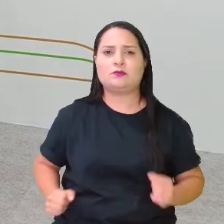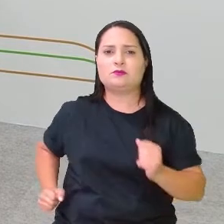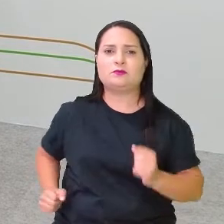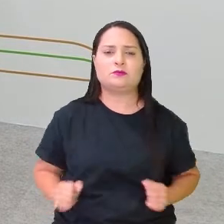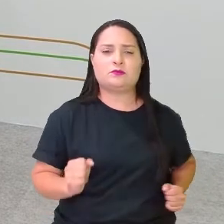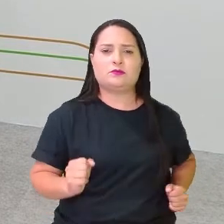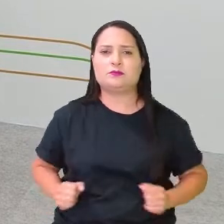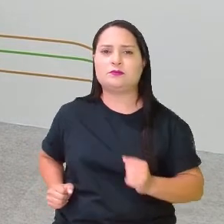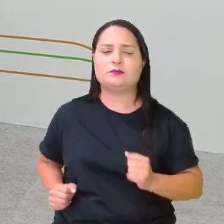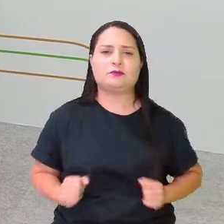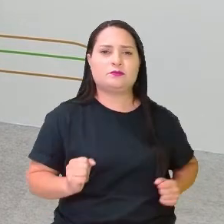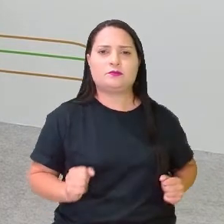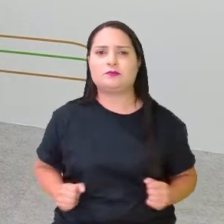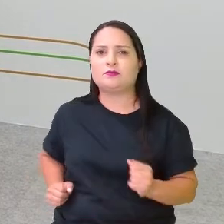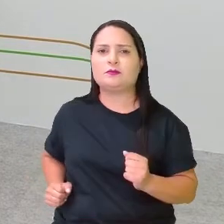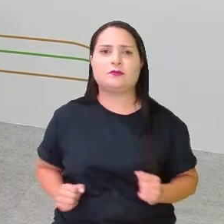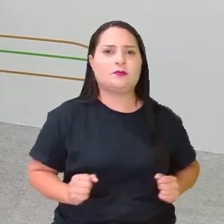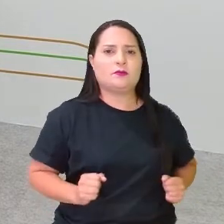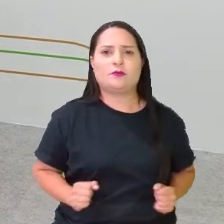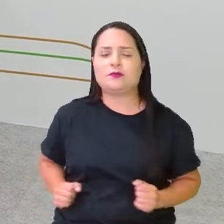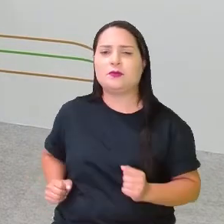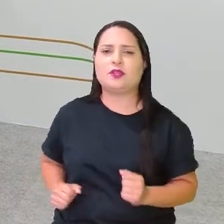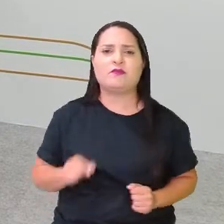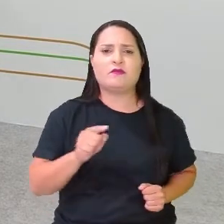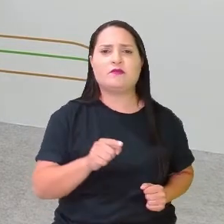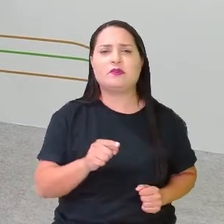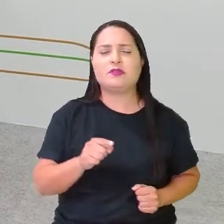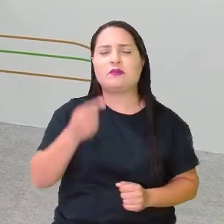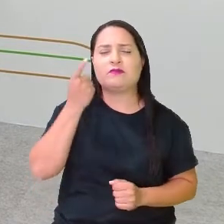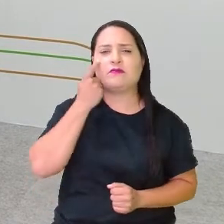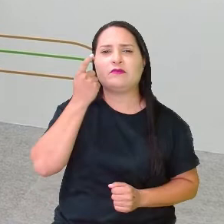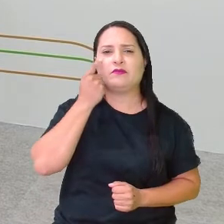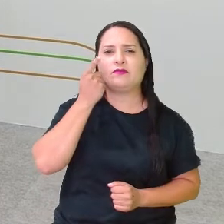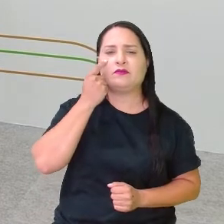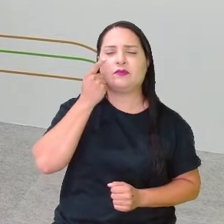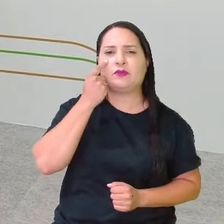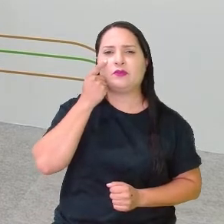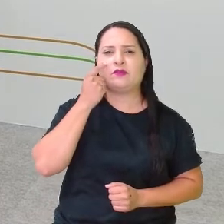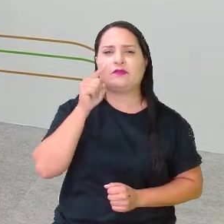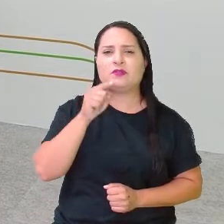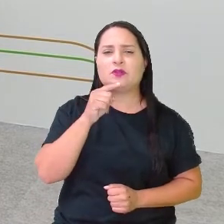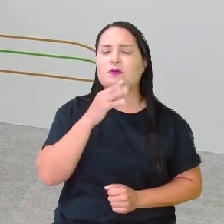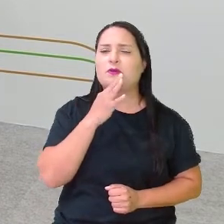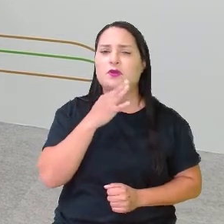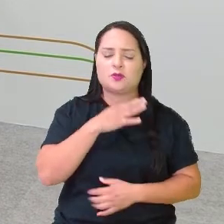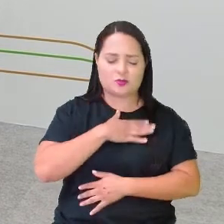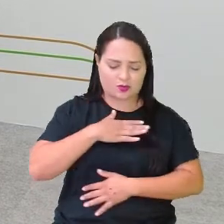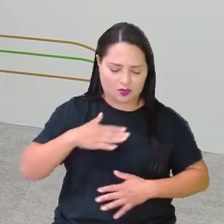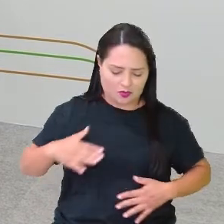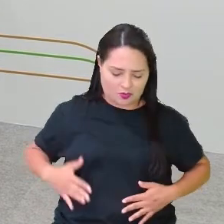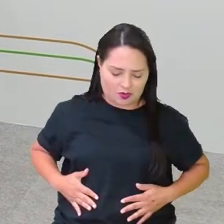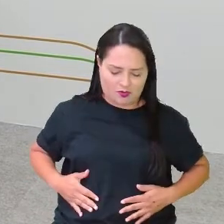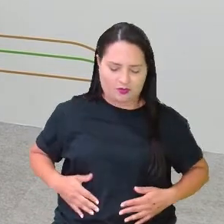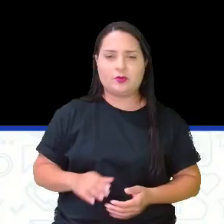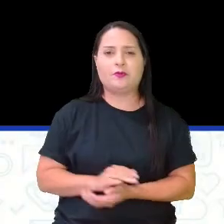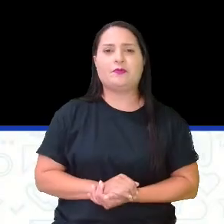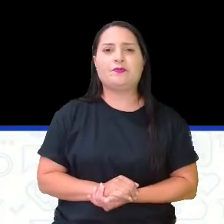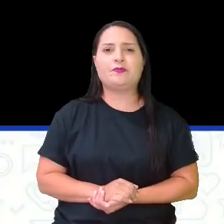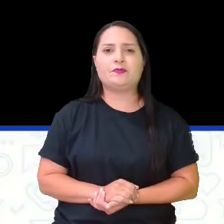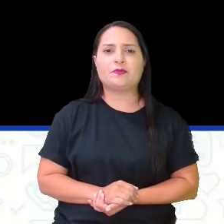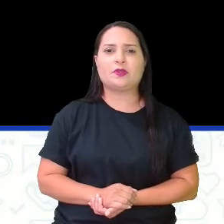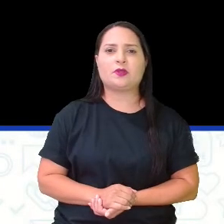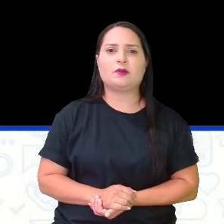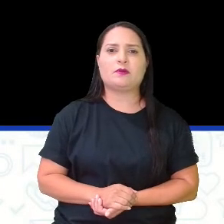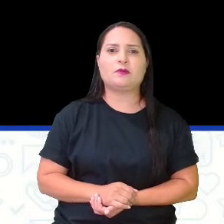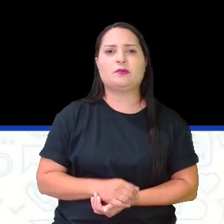a intensidade, né, você vai ajustando de acordo com o que você conhece do seu corpo. Então você pode fazer,